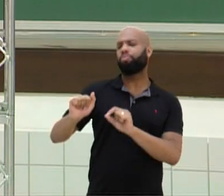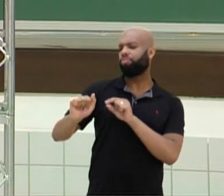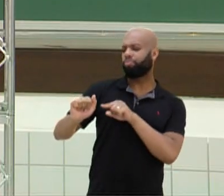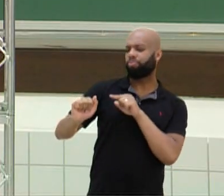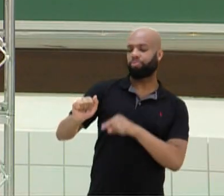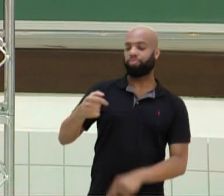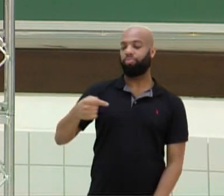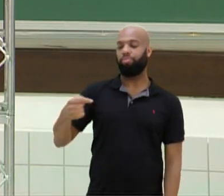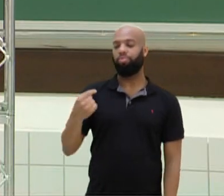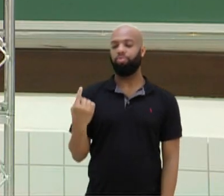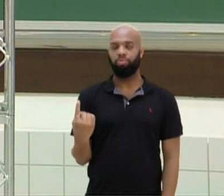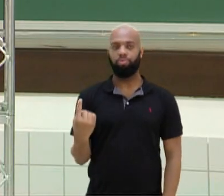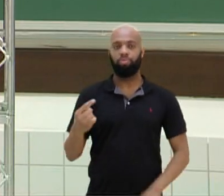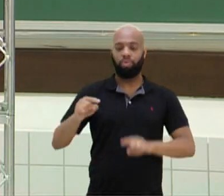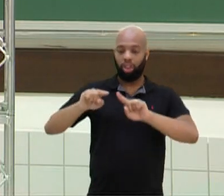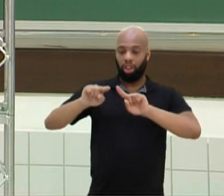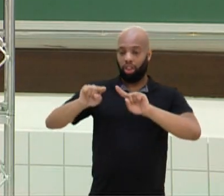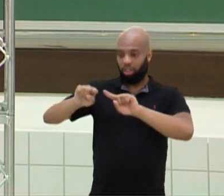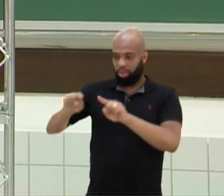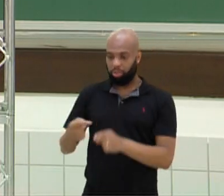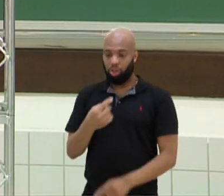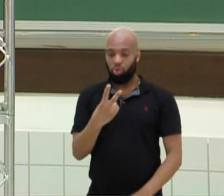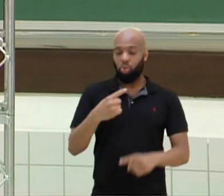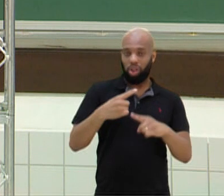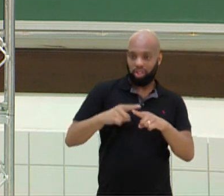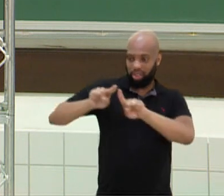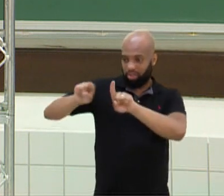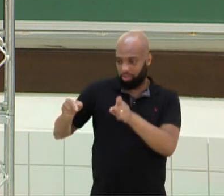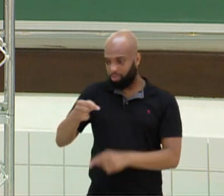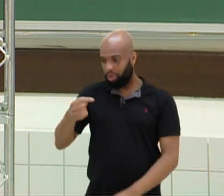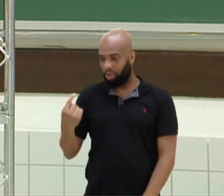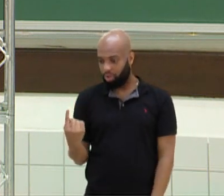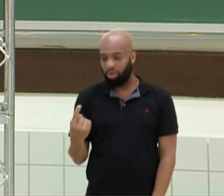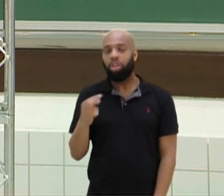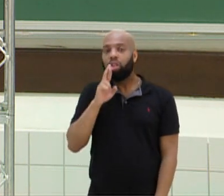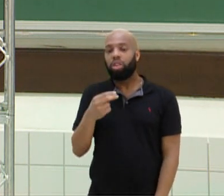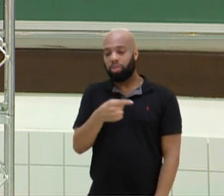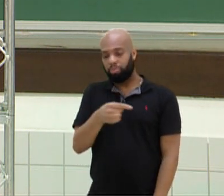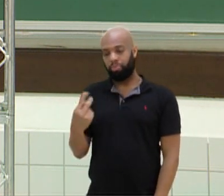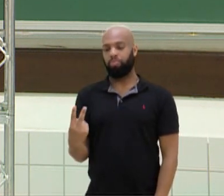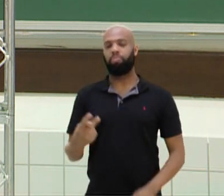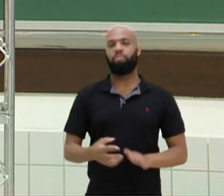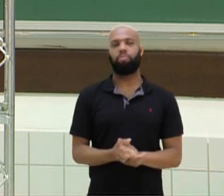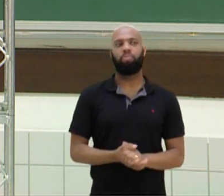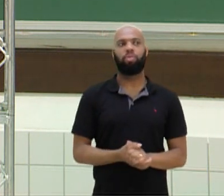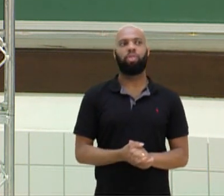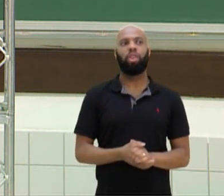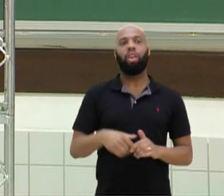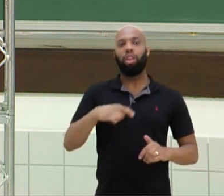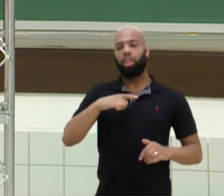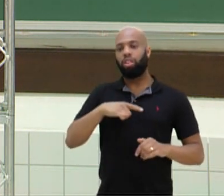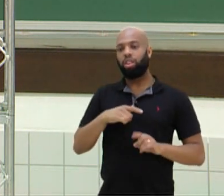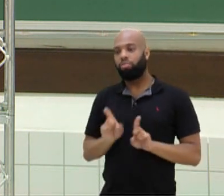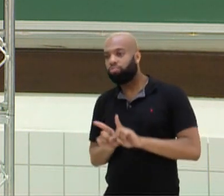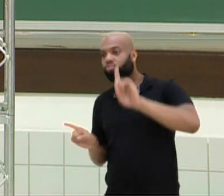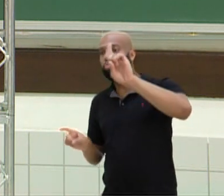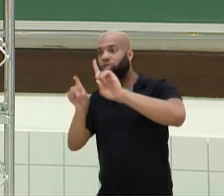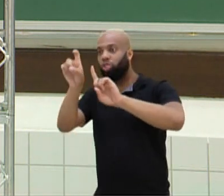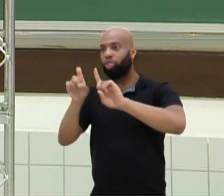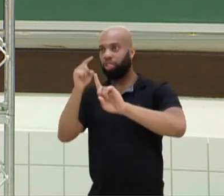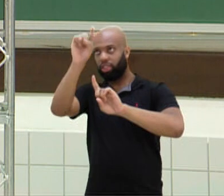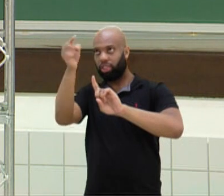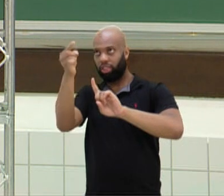menos a raiz quadrada de delta. Delta vale 1. A raiz de 1 é 1, então mais ou menos 1. Dividido